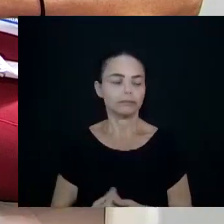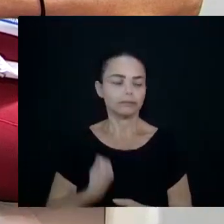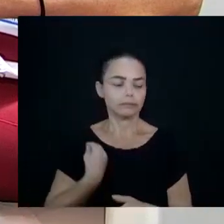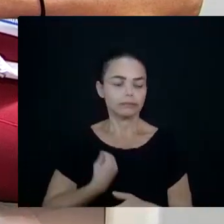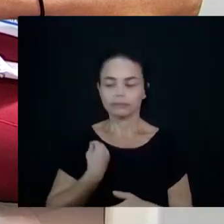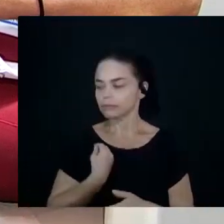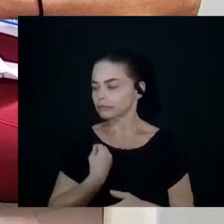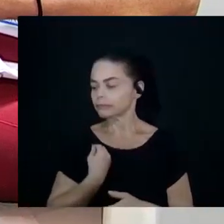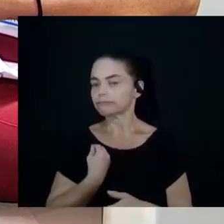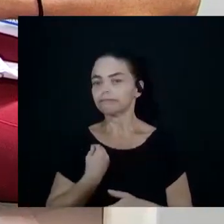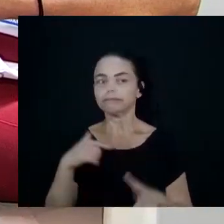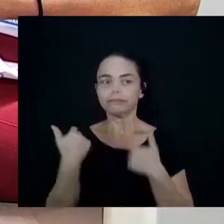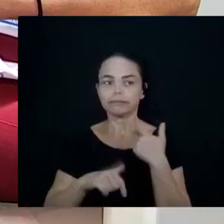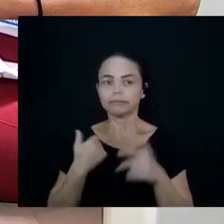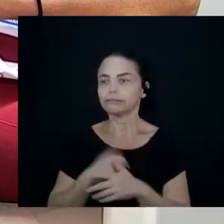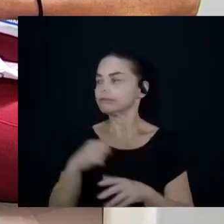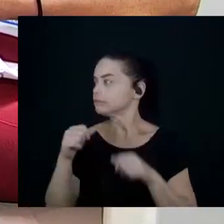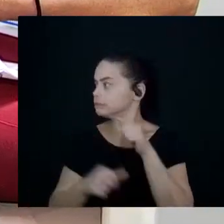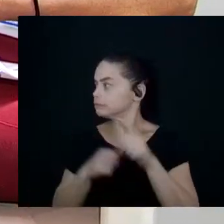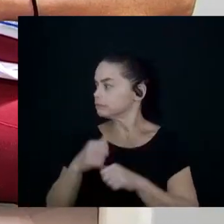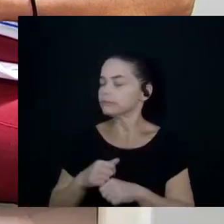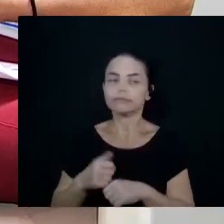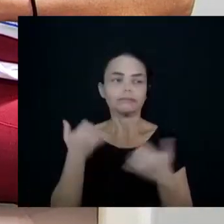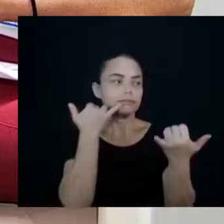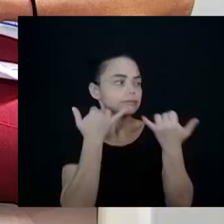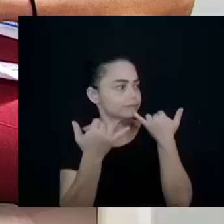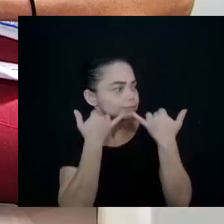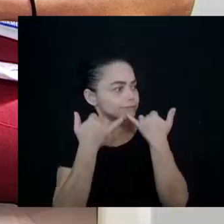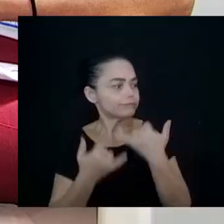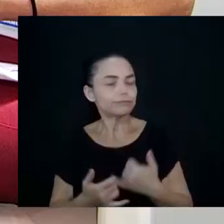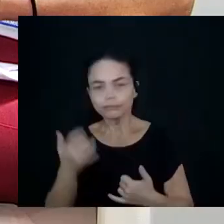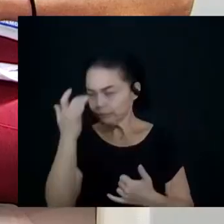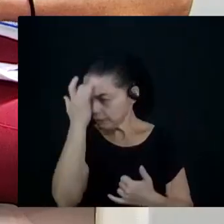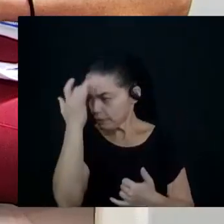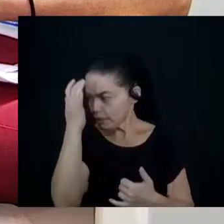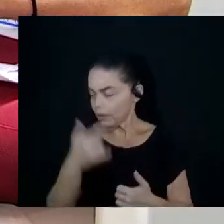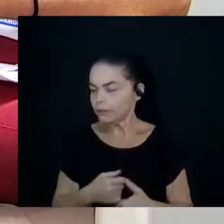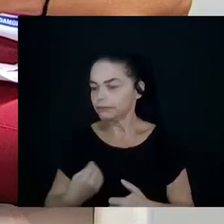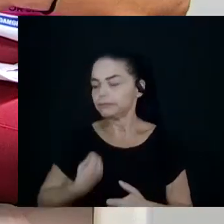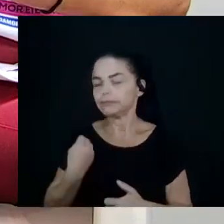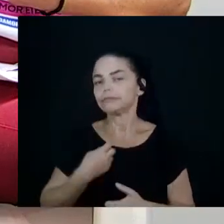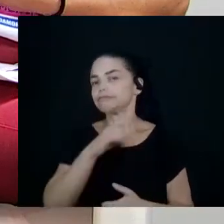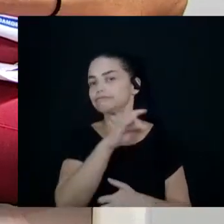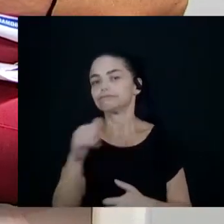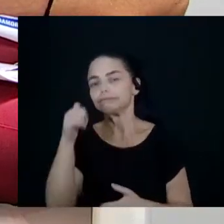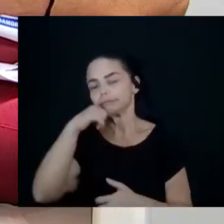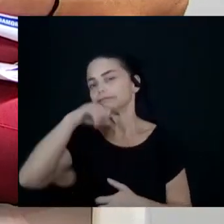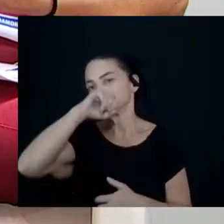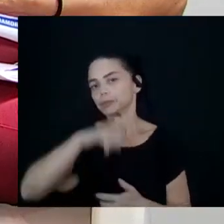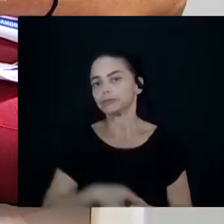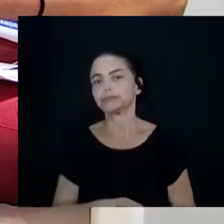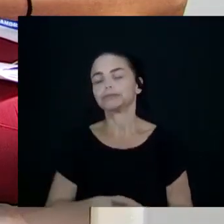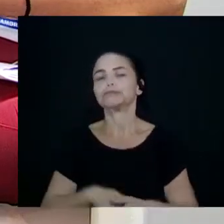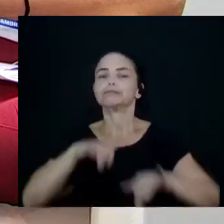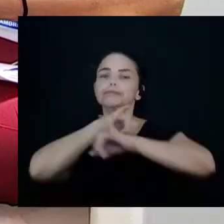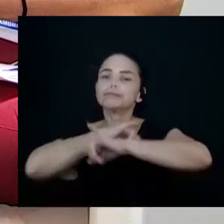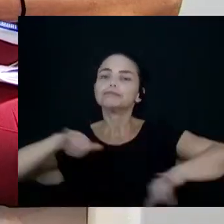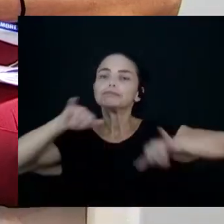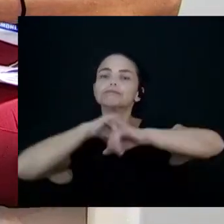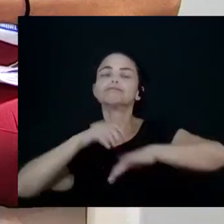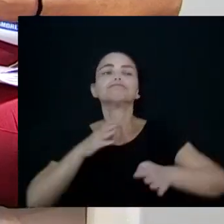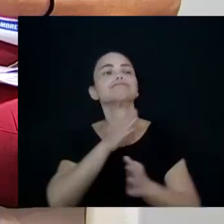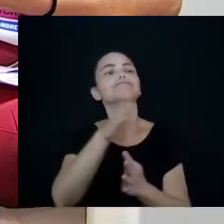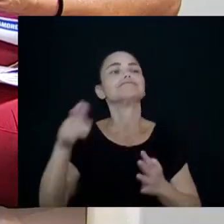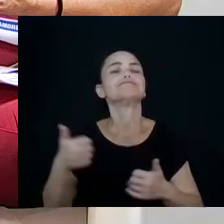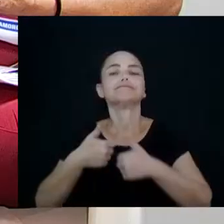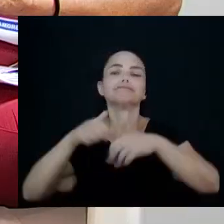trocar informações, facilitando a vida de cada uma dessas mães. Isso mesmo. Divulgação de onde ir, onde ficar, o que fazer com